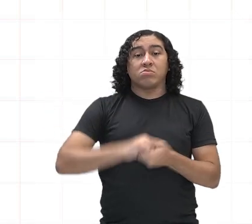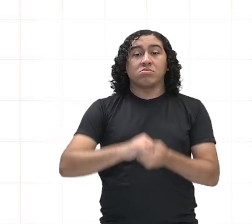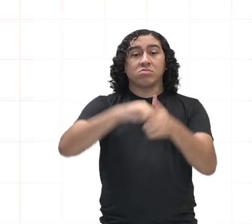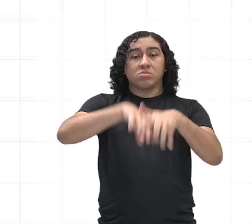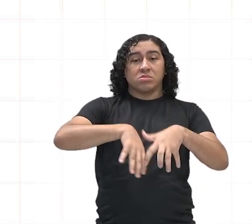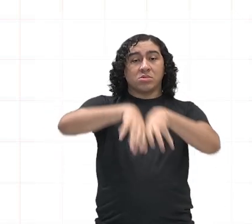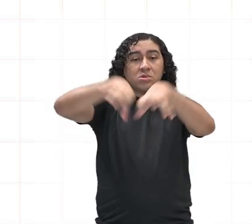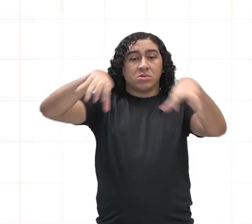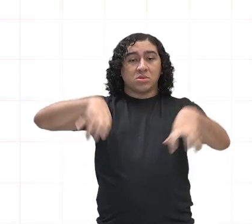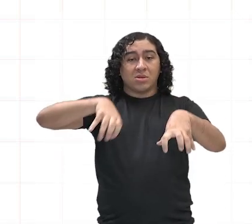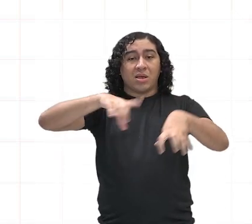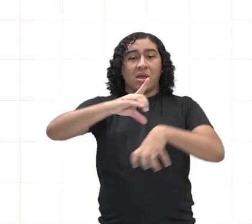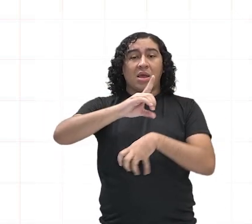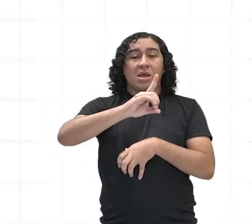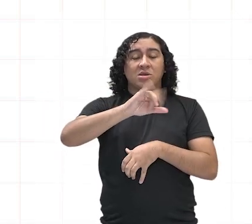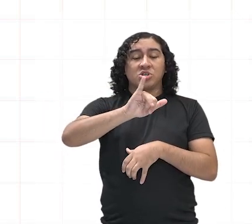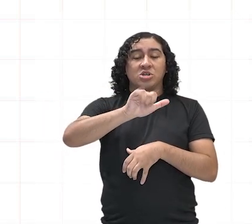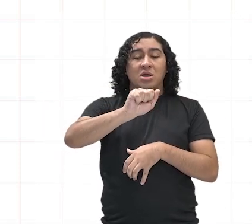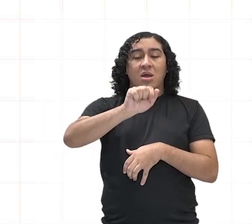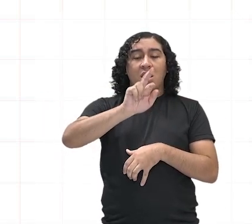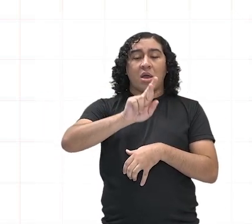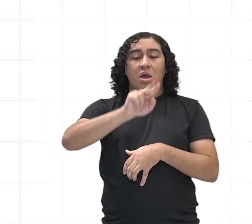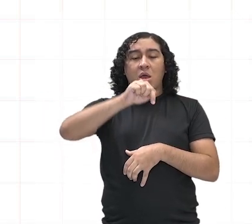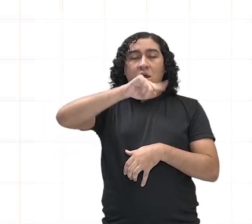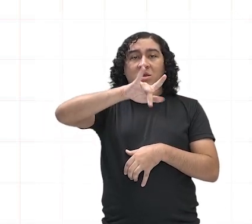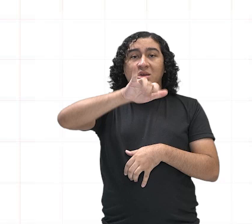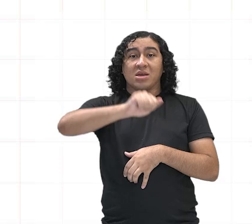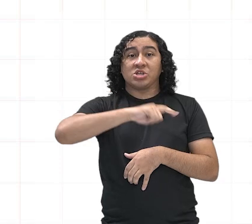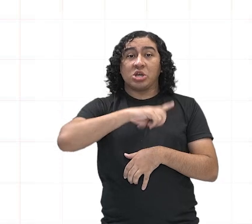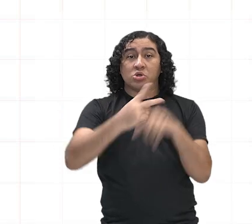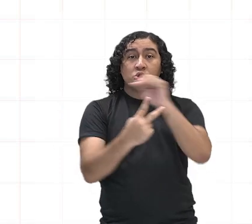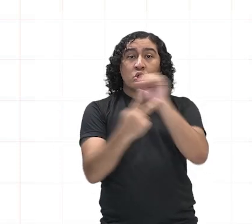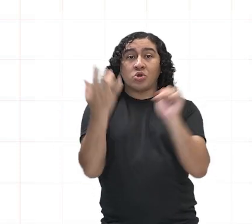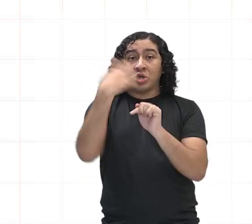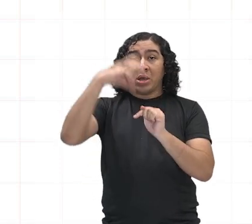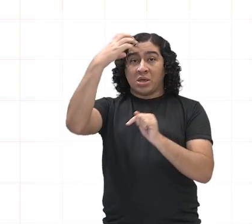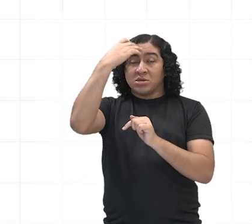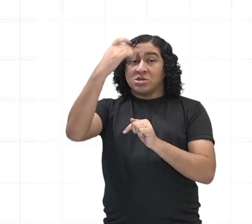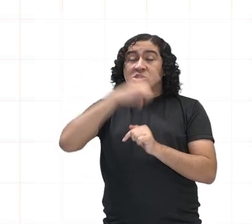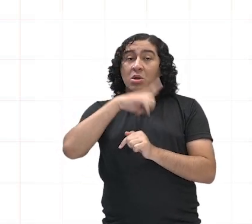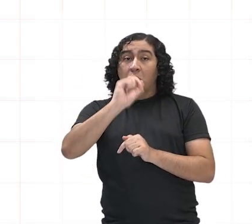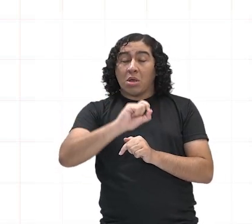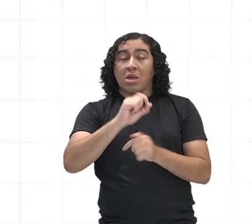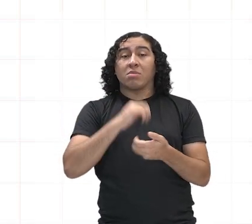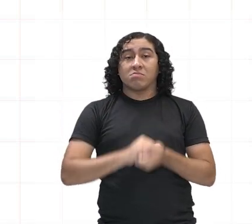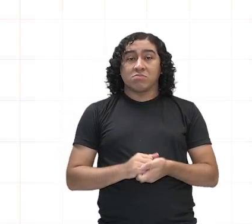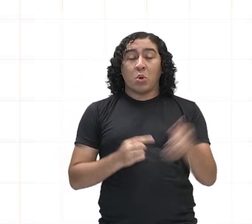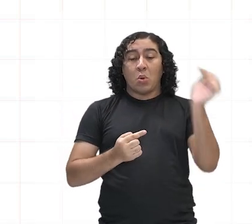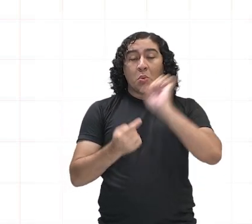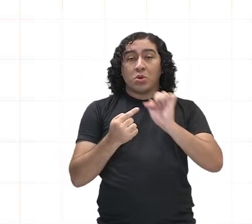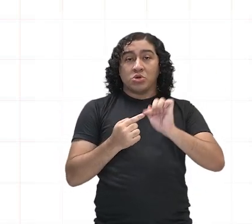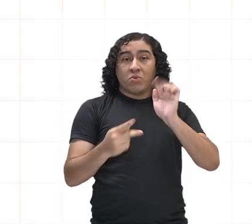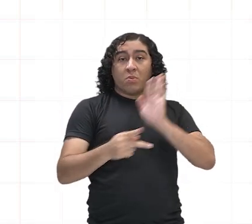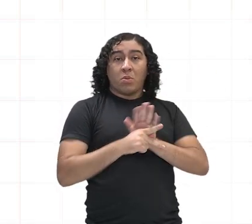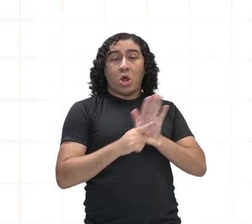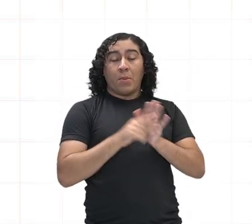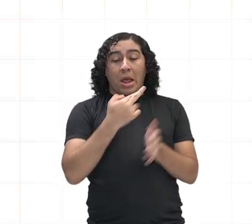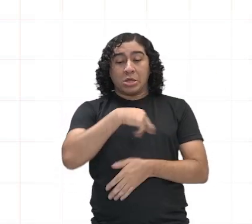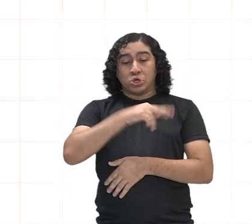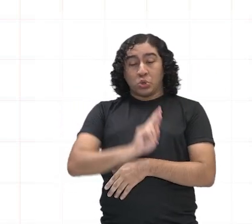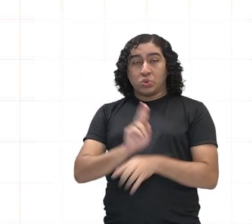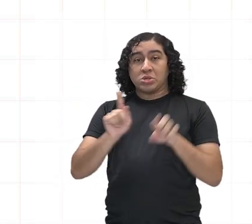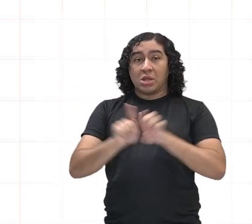isto é, governada por 2 reis que desempenhavam funções de caráter religioso e militar. Além de